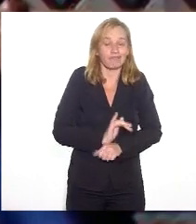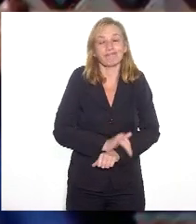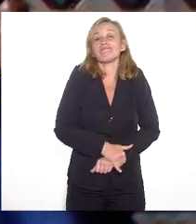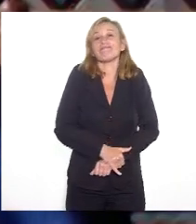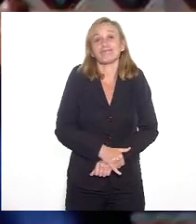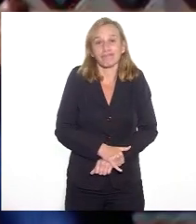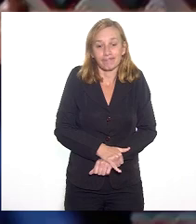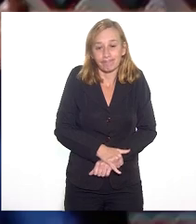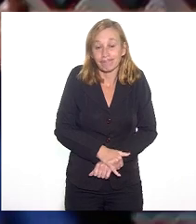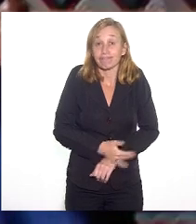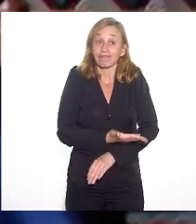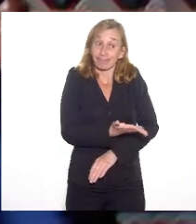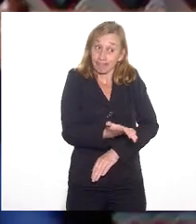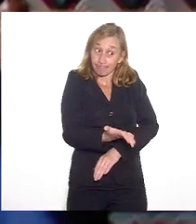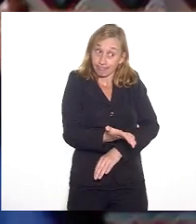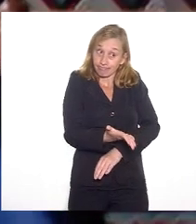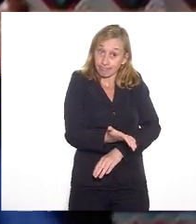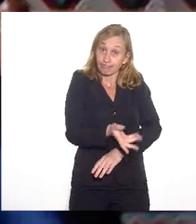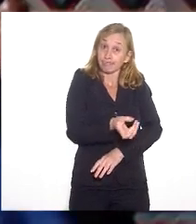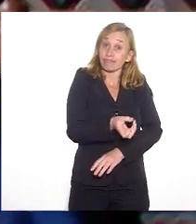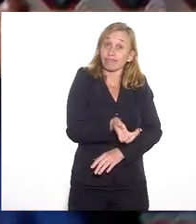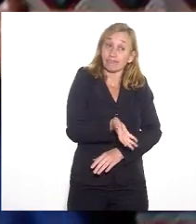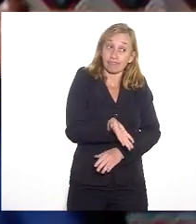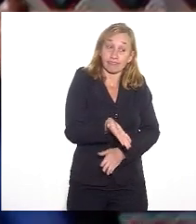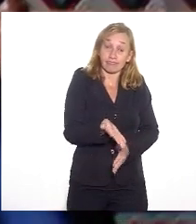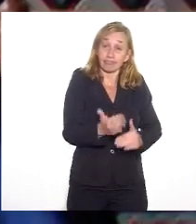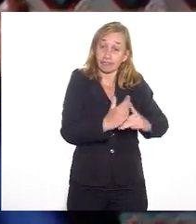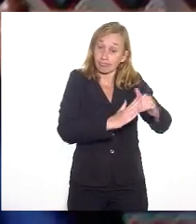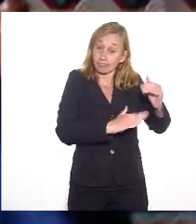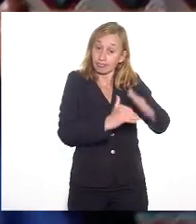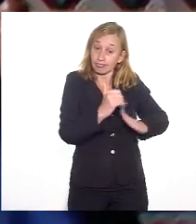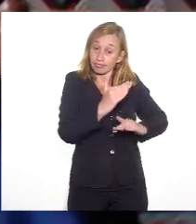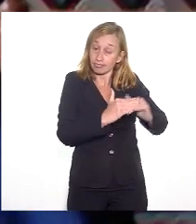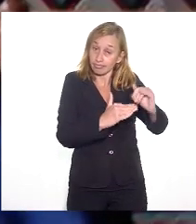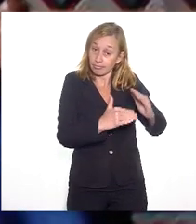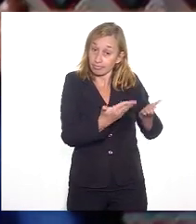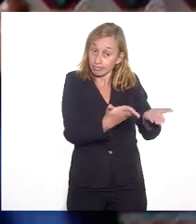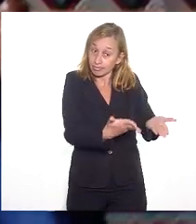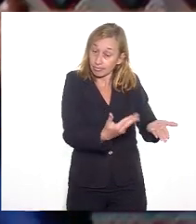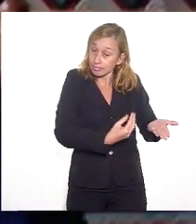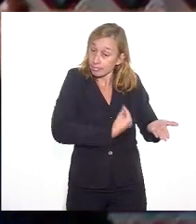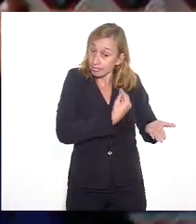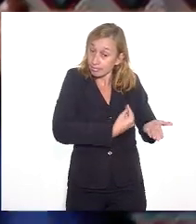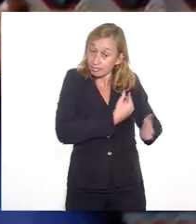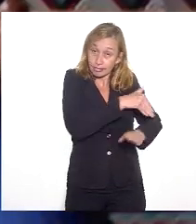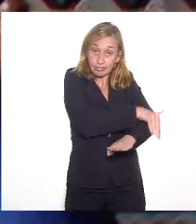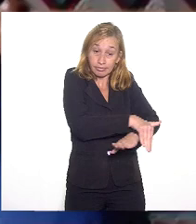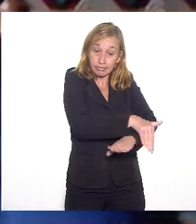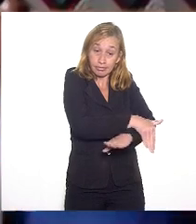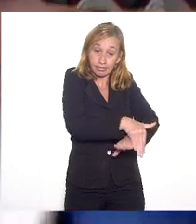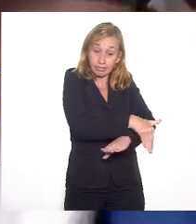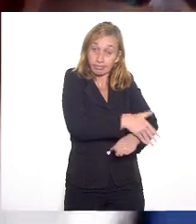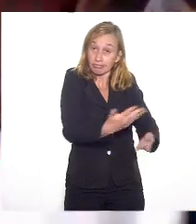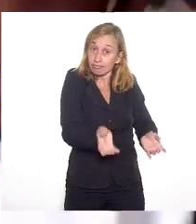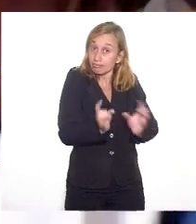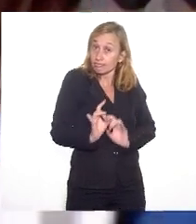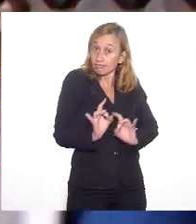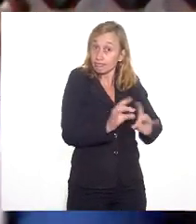rua. São essas categorias empobrecidas, expropriadas, lançadas aí a um